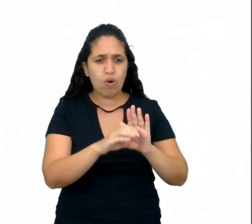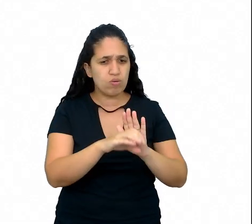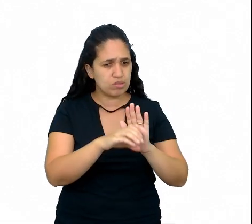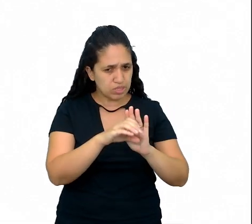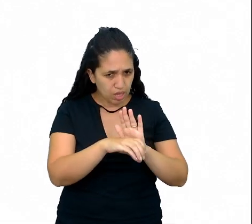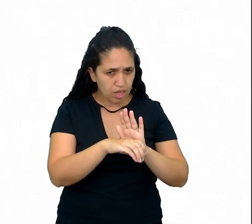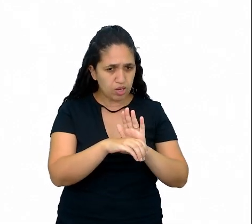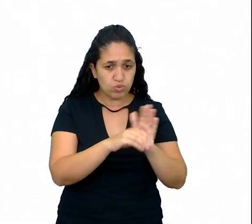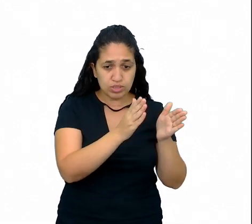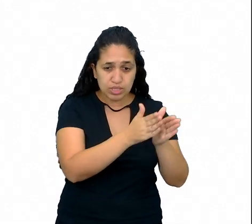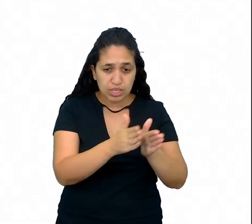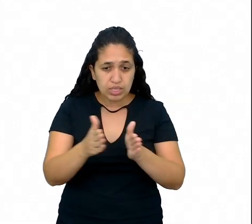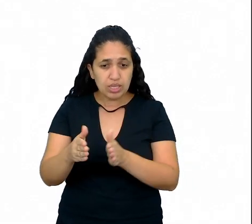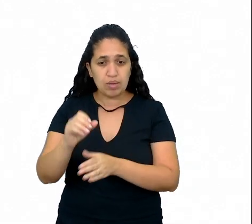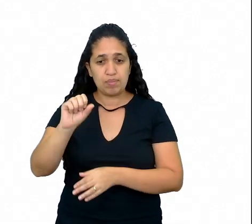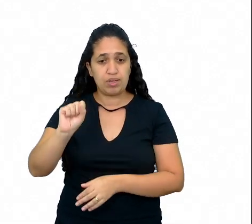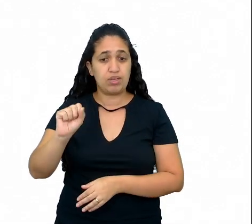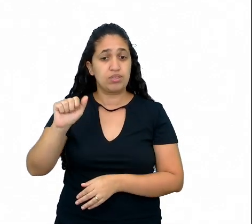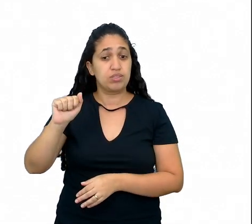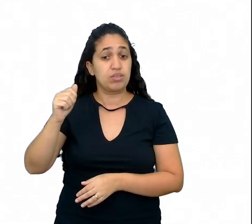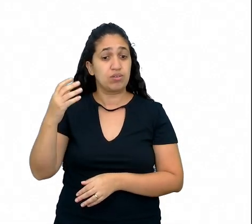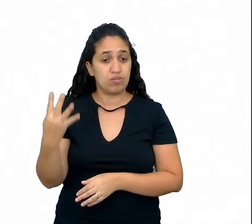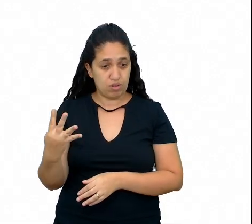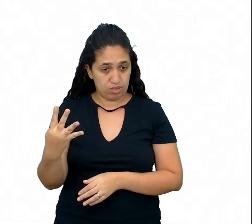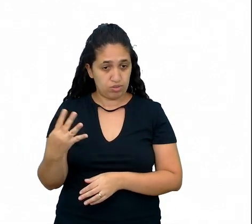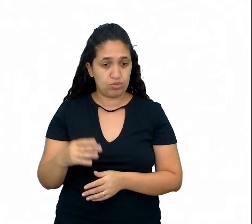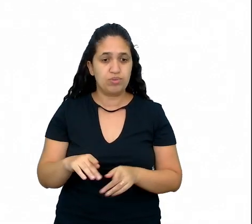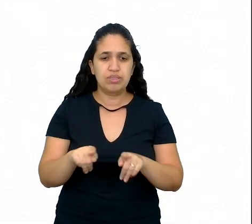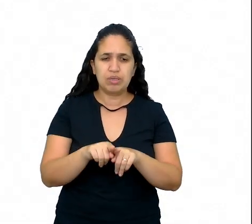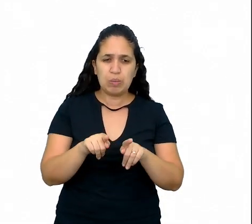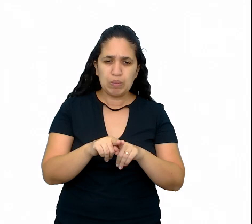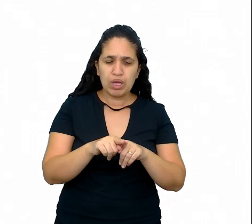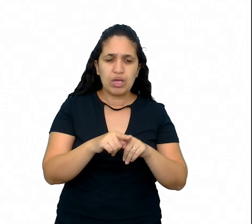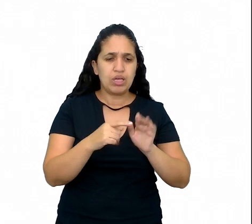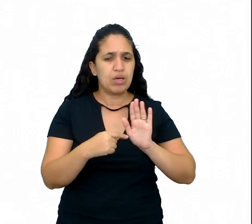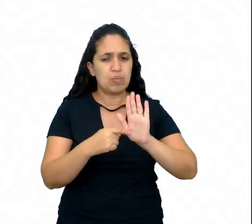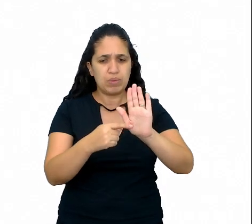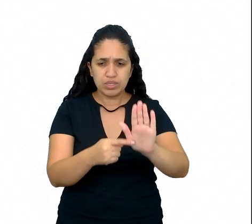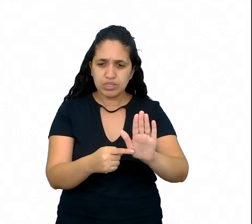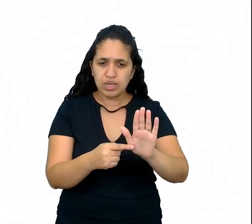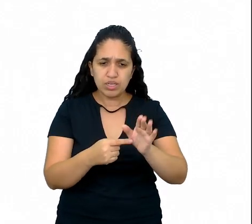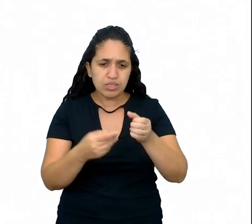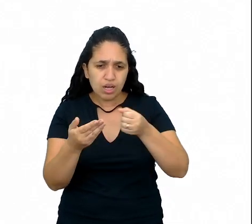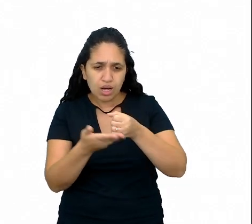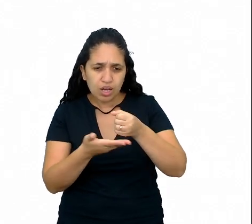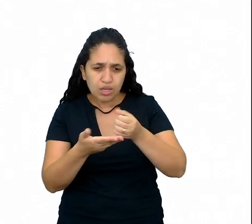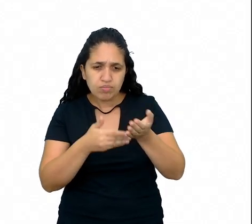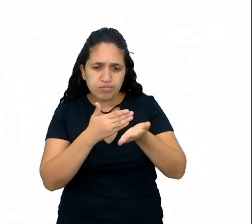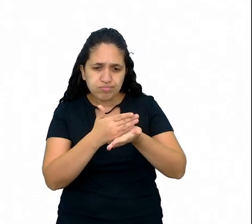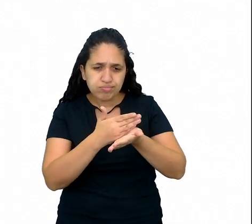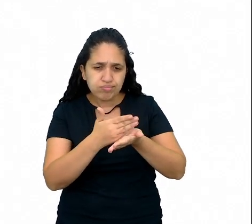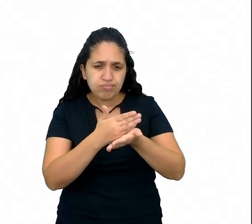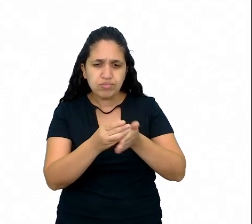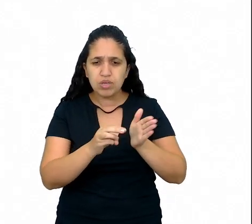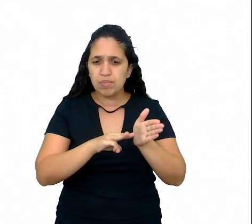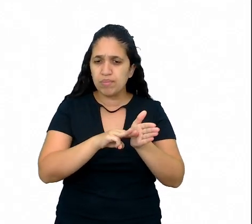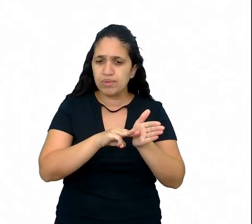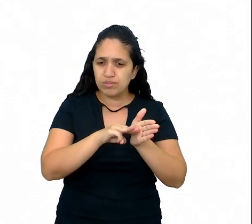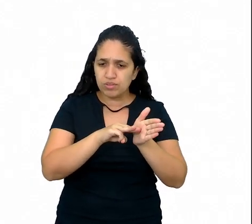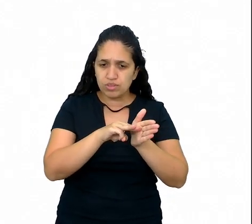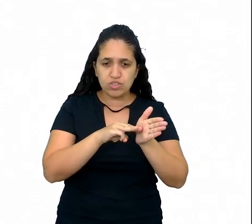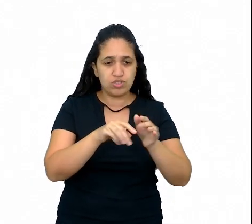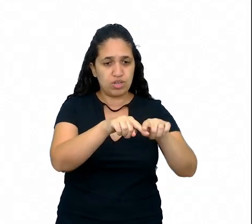SA4 e apresentar as etapas iniciais da metodologia ativa sala de